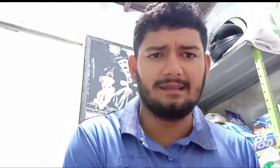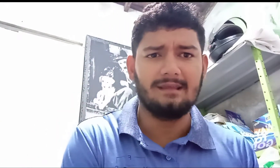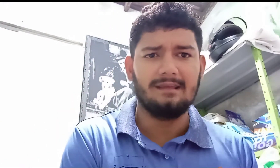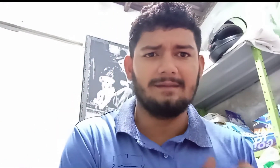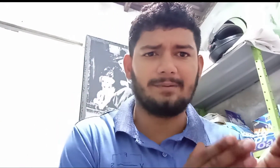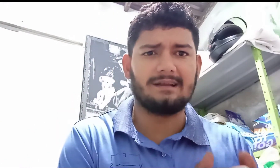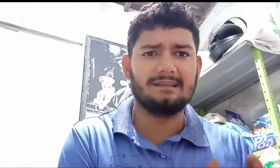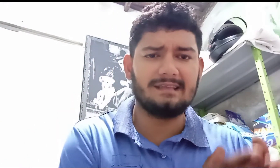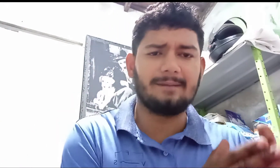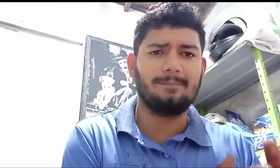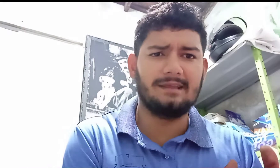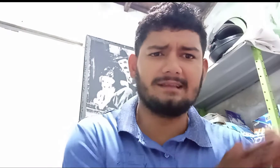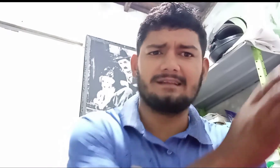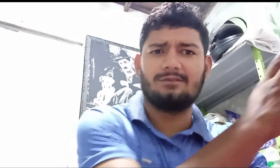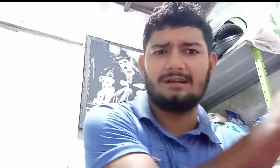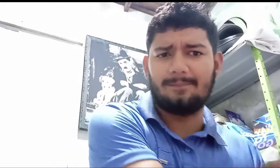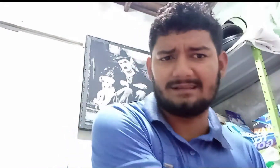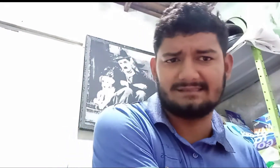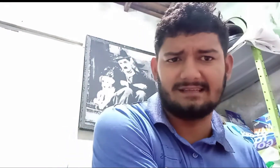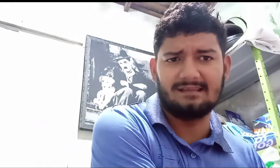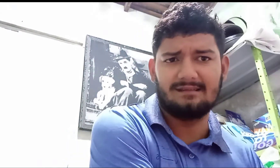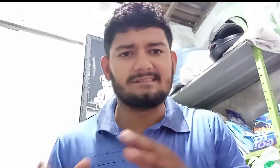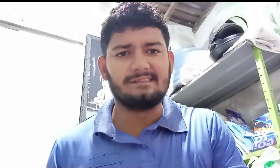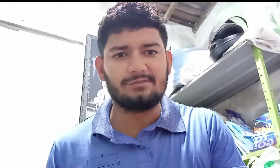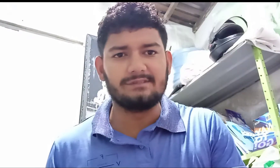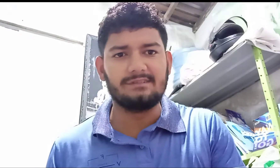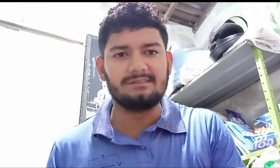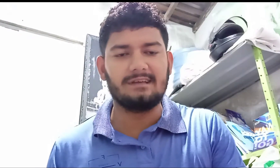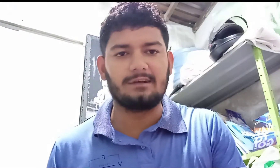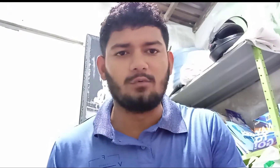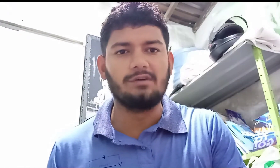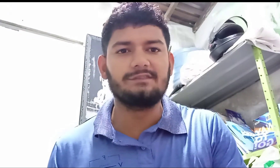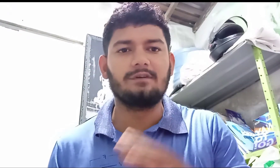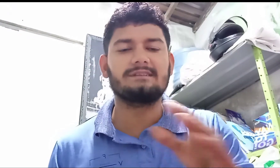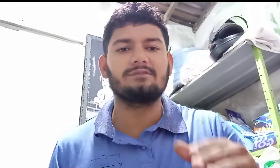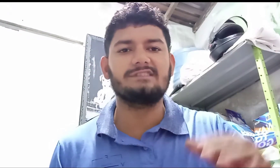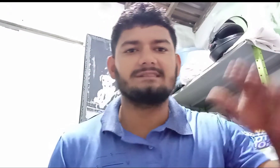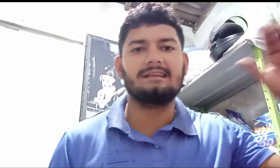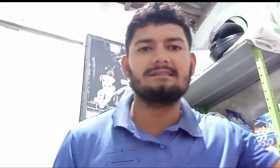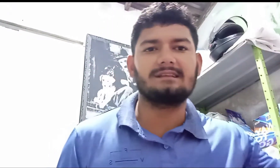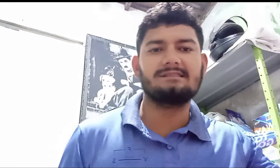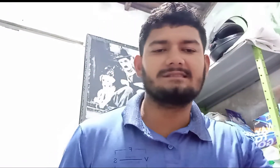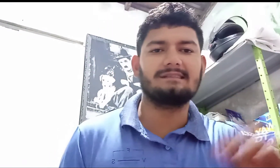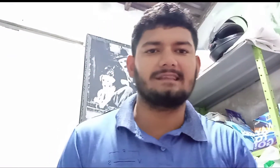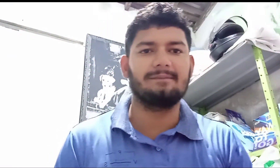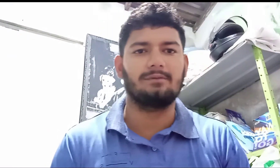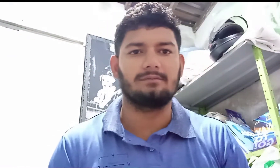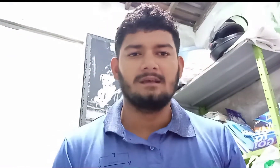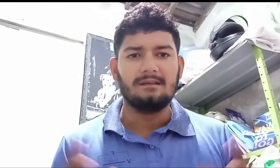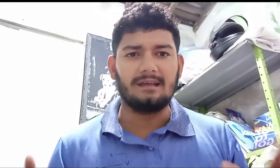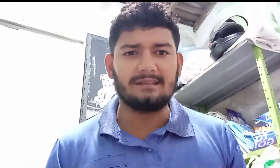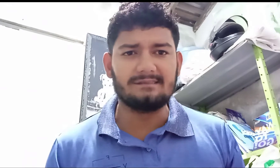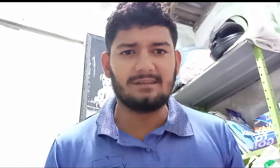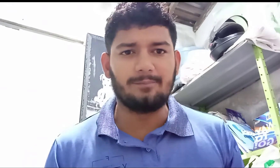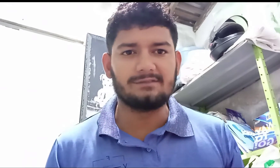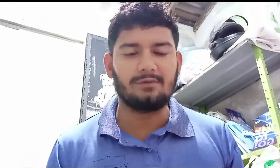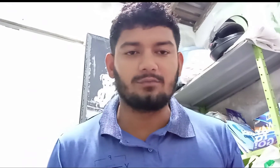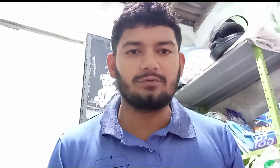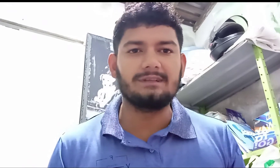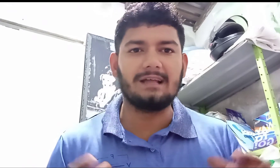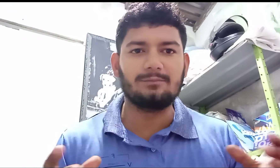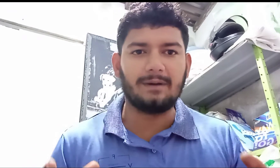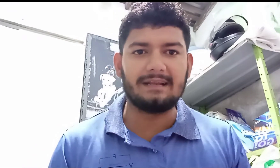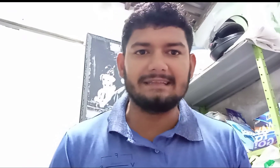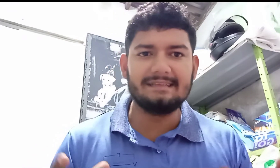para B, e para quem tem a B e quer trocar para C. As inscrições iniciaram hoje e vão até o dia 30 de setembro. E atenção